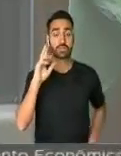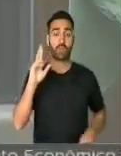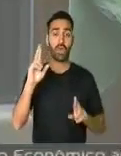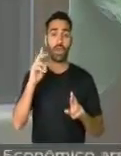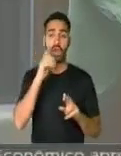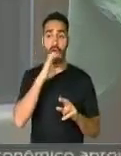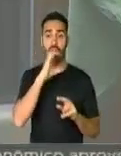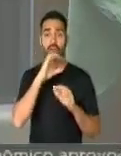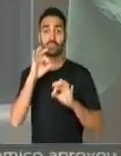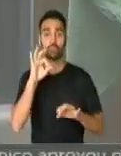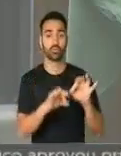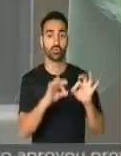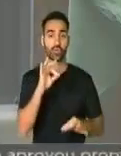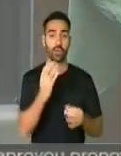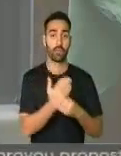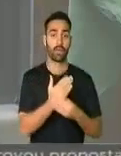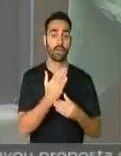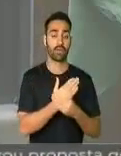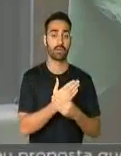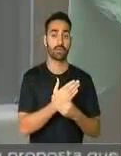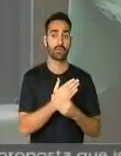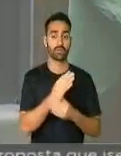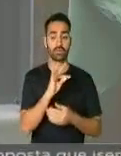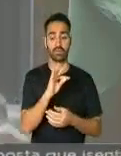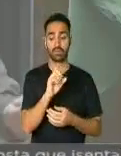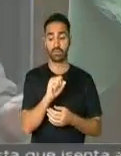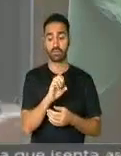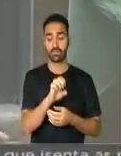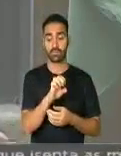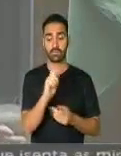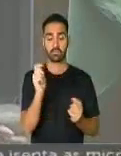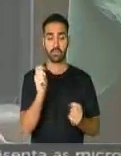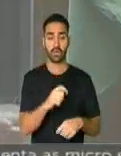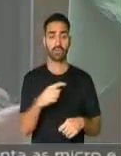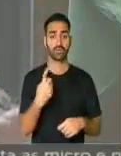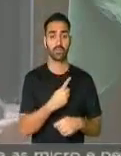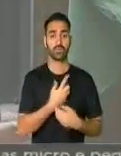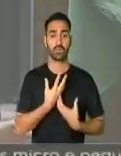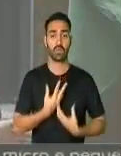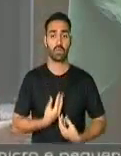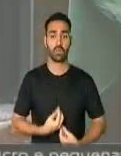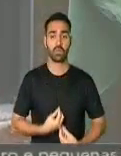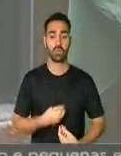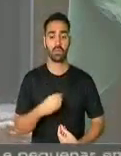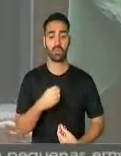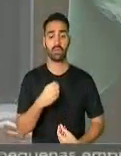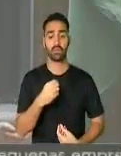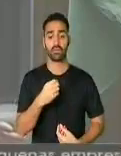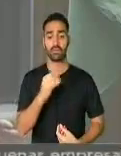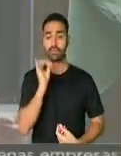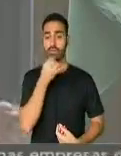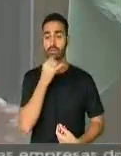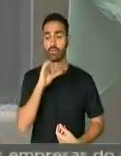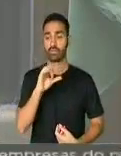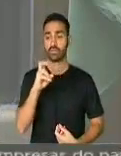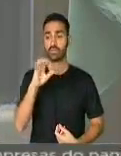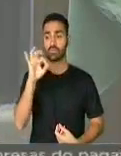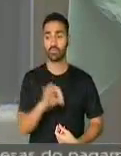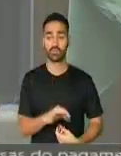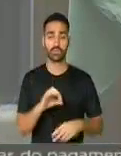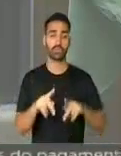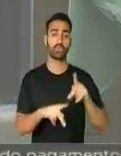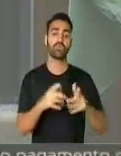se coloa em torno do julgamento do TSE pode ser frustrada por 95 da população que